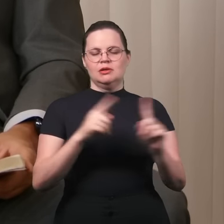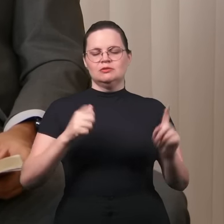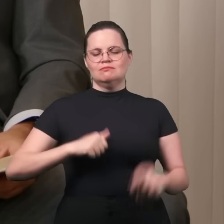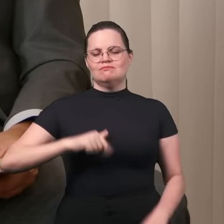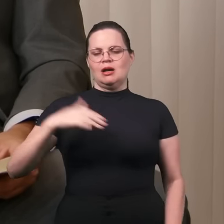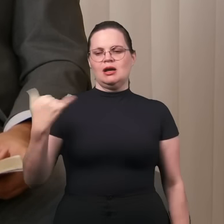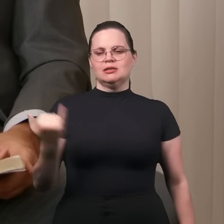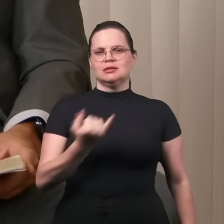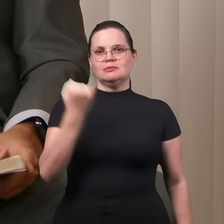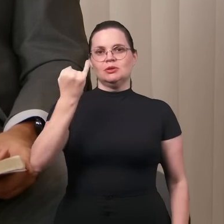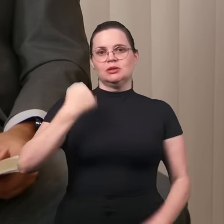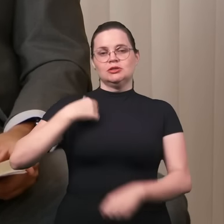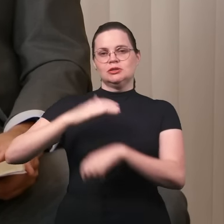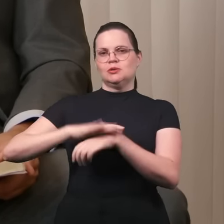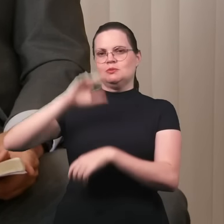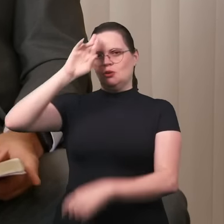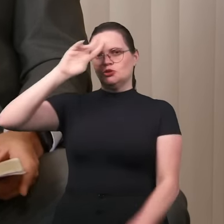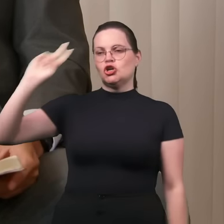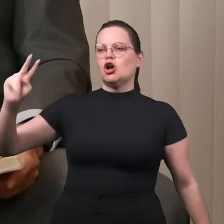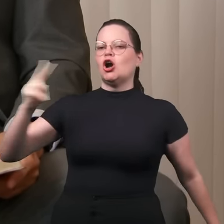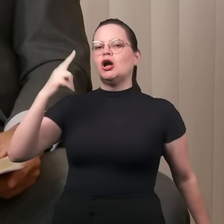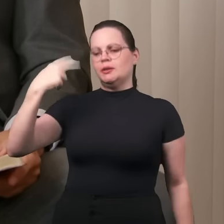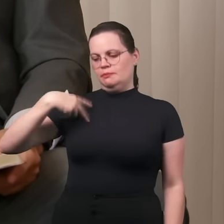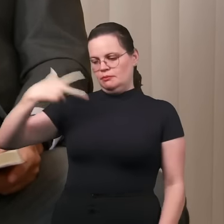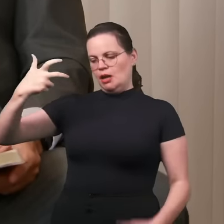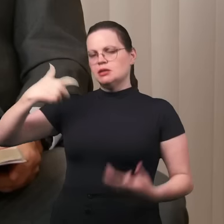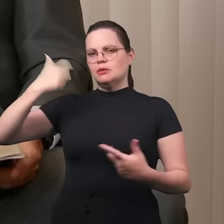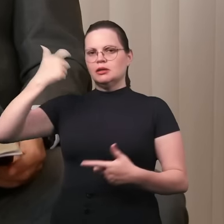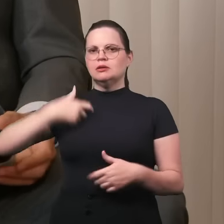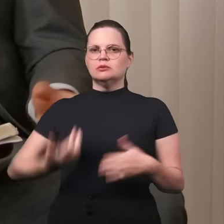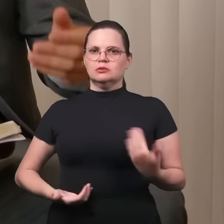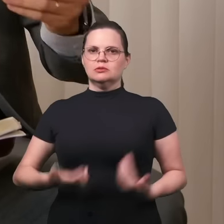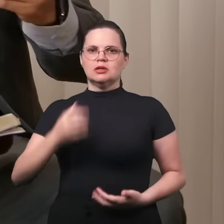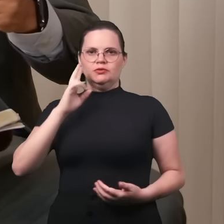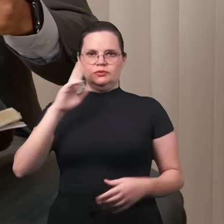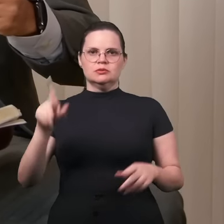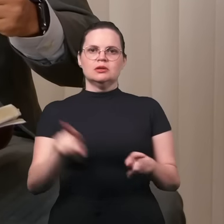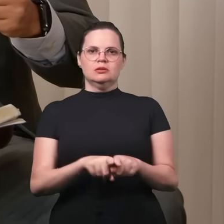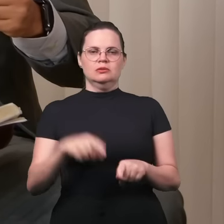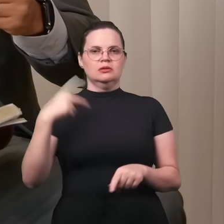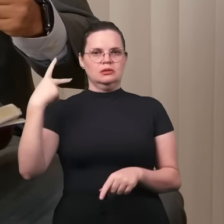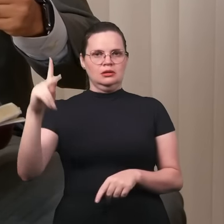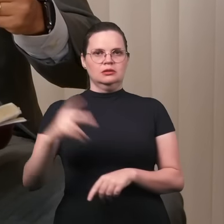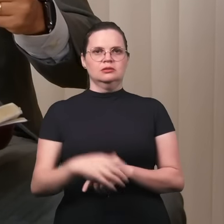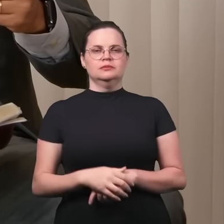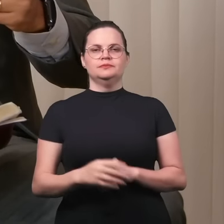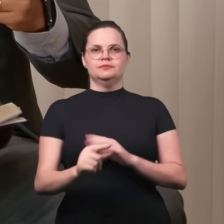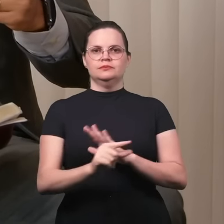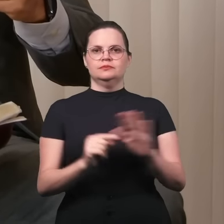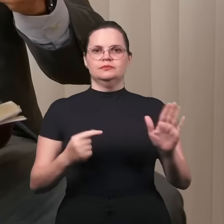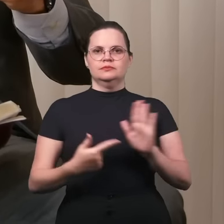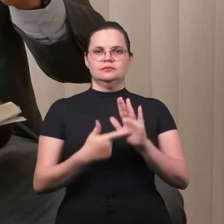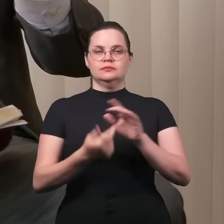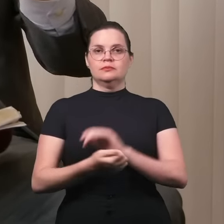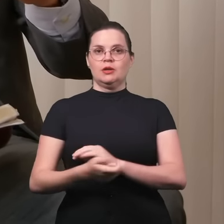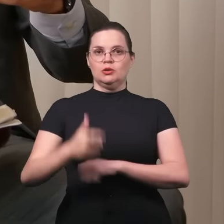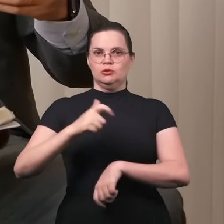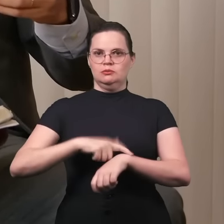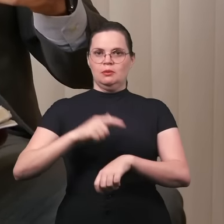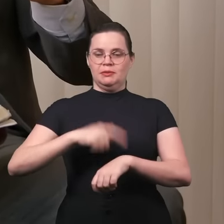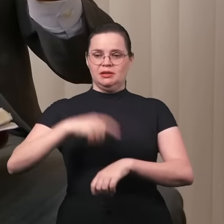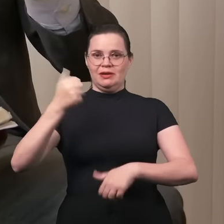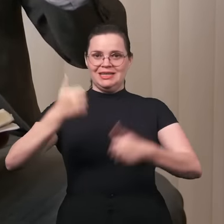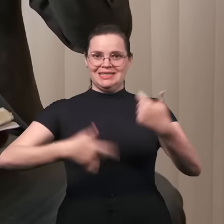nós, que o próprio Senhor reconheça isso, não é verdade? E até o verso, ele diz assim, ao fazer a